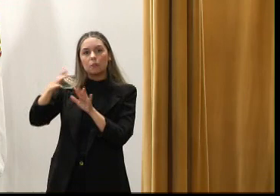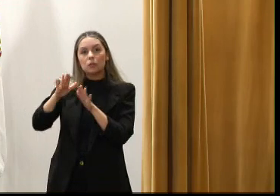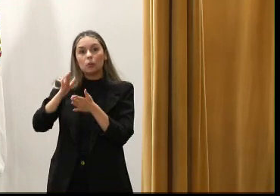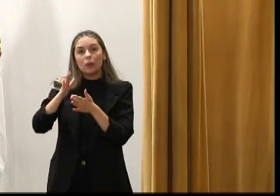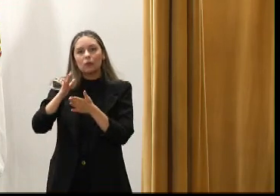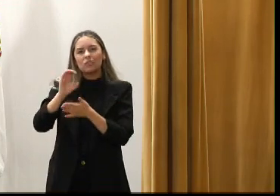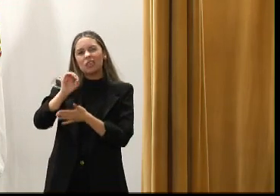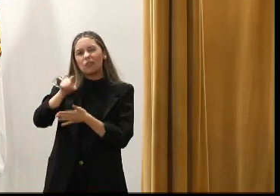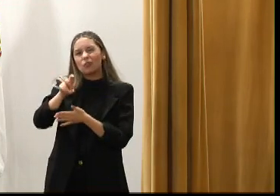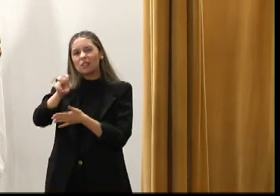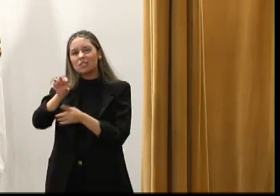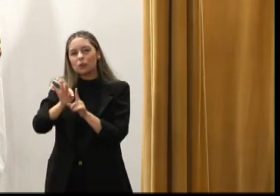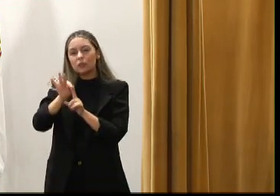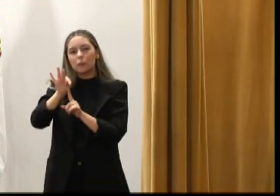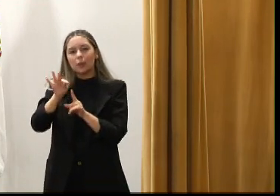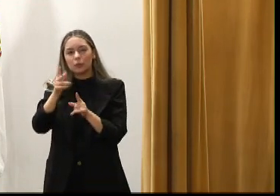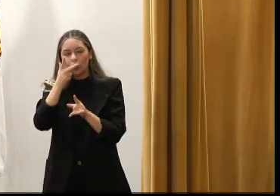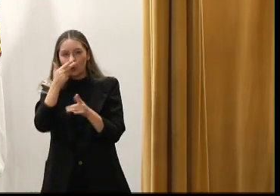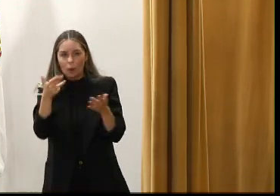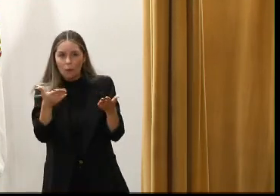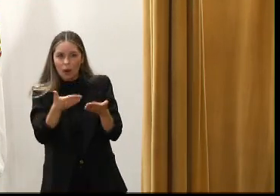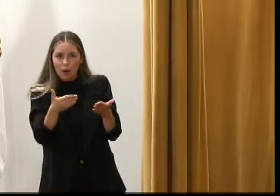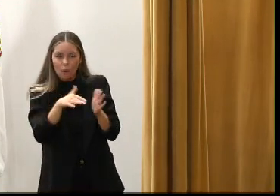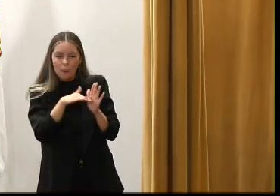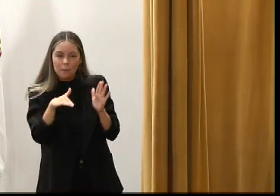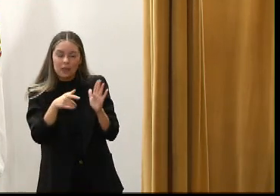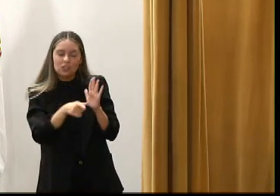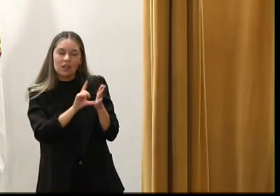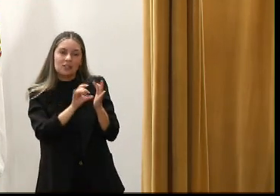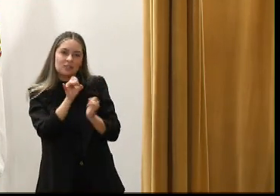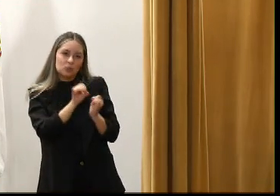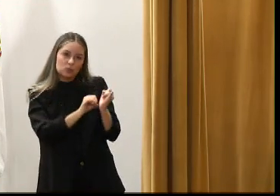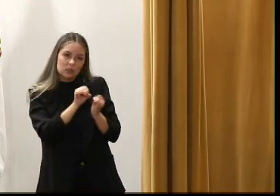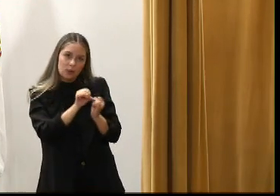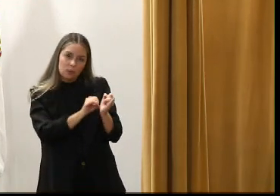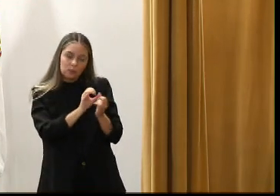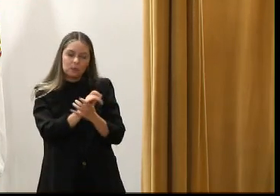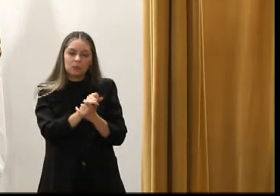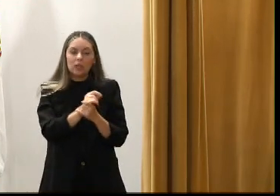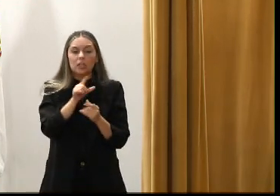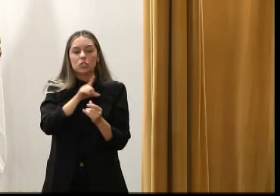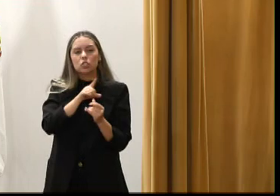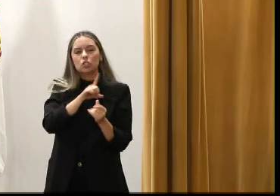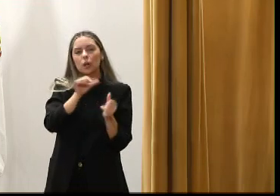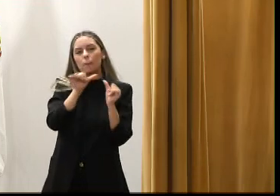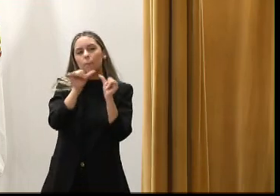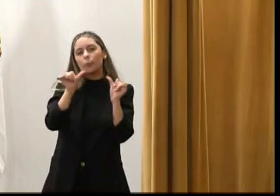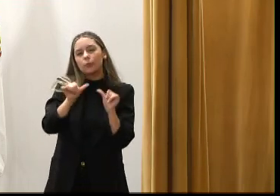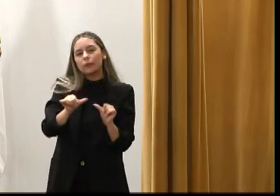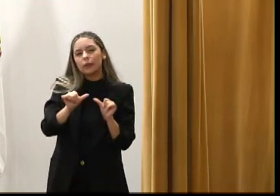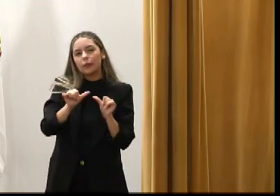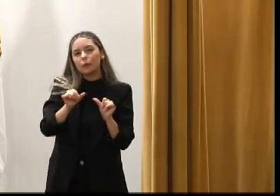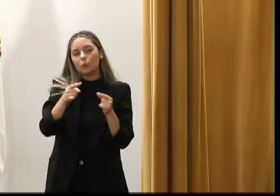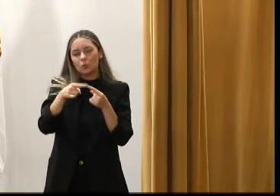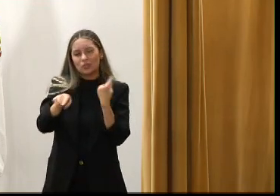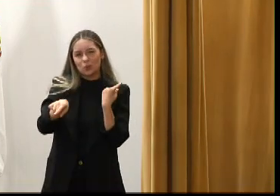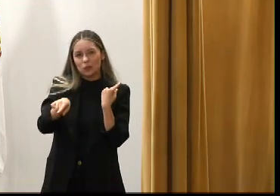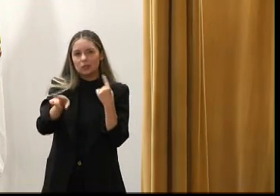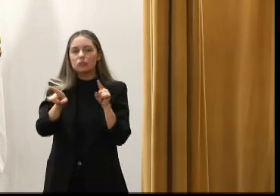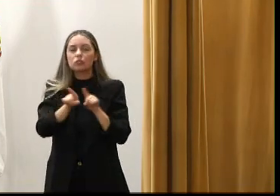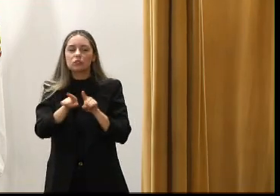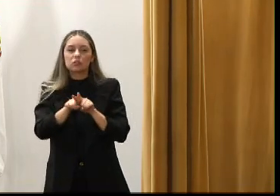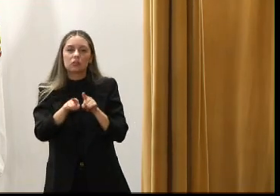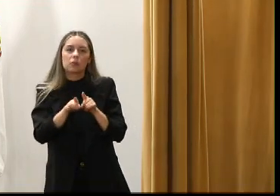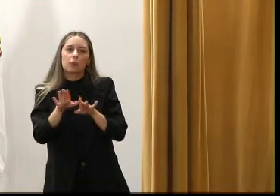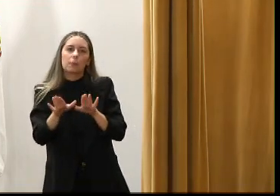grau acima da nossa média pré-industrial. Existia um modelo aqui discordante que dá mais ou